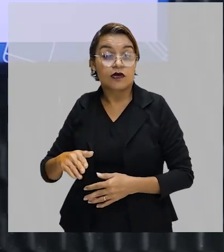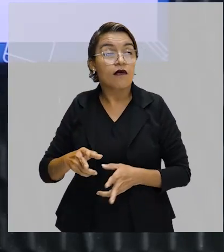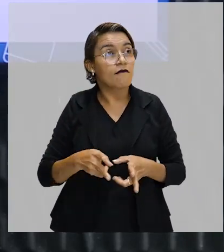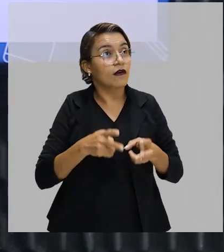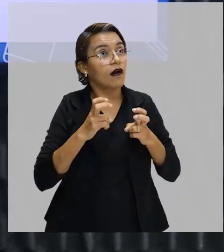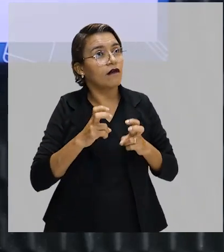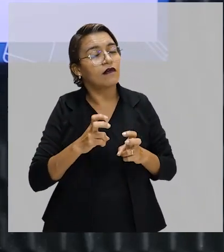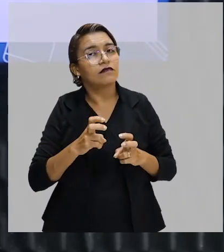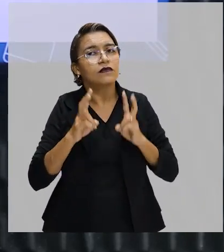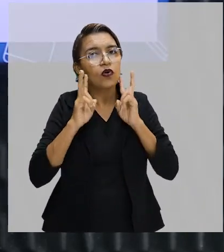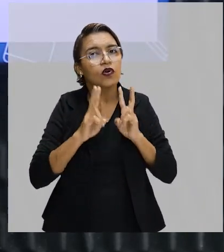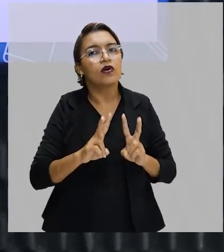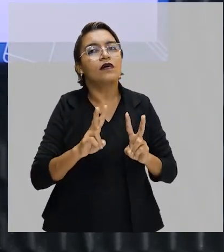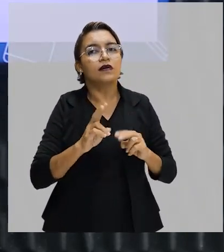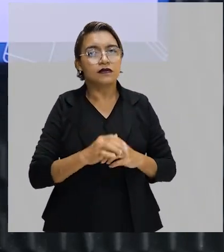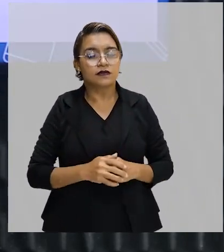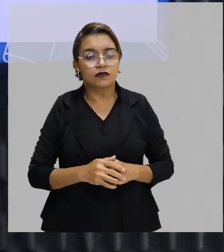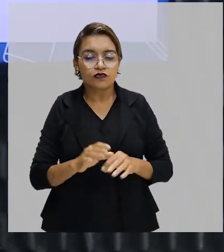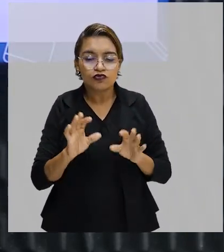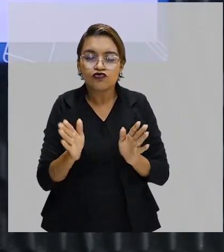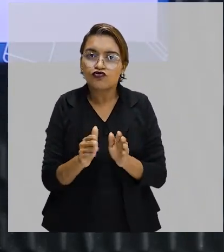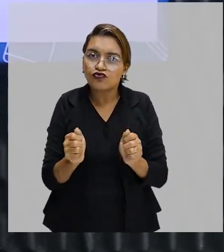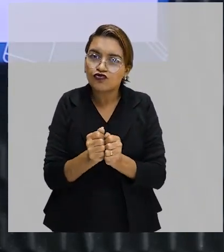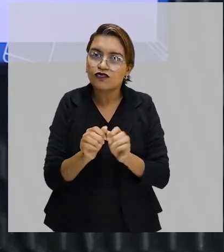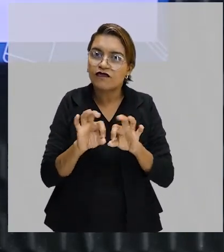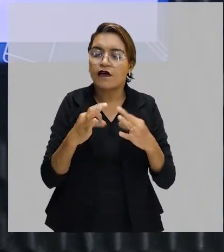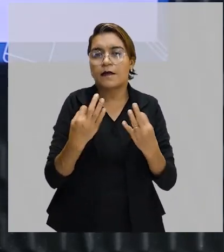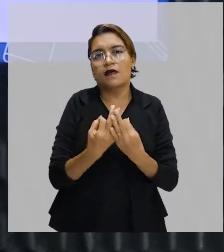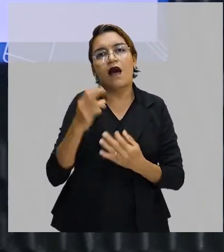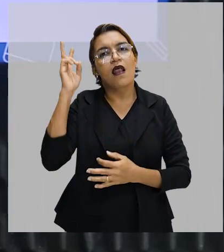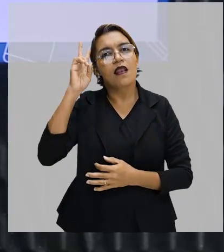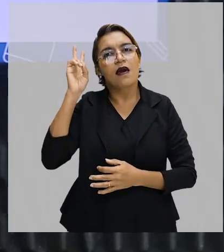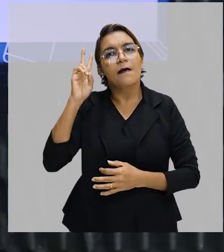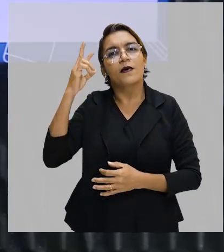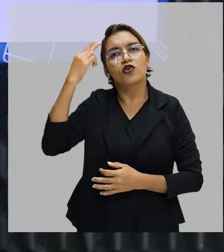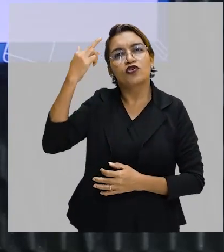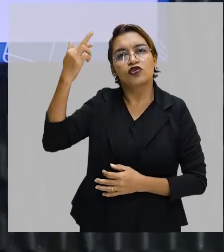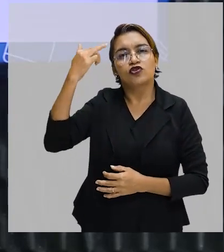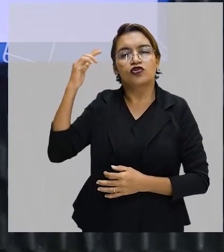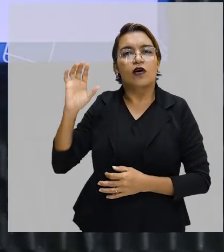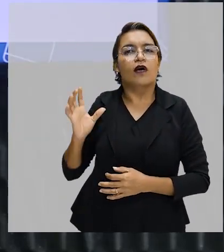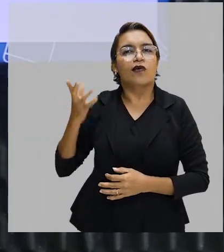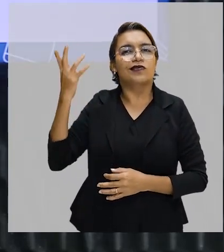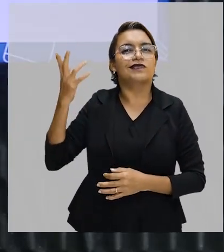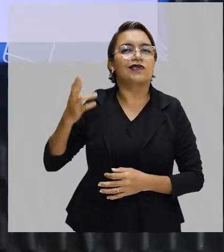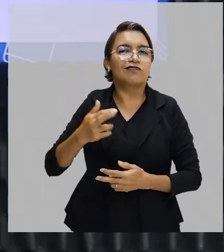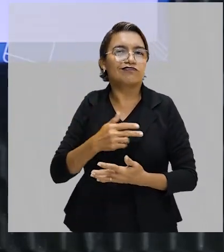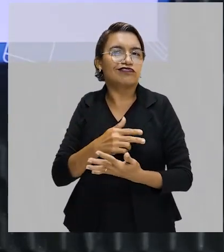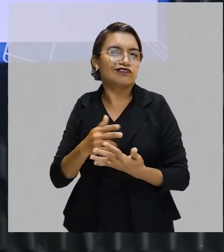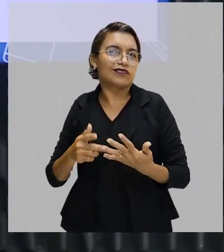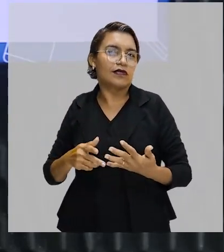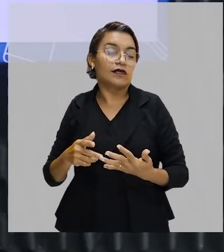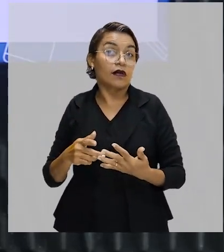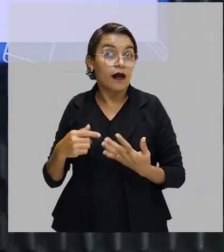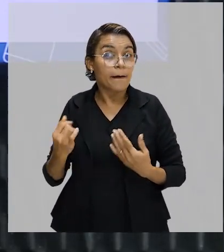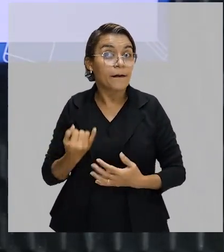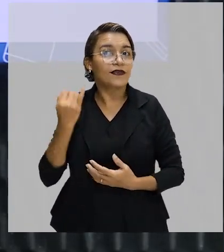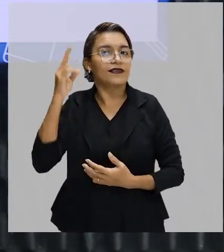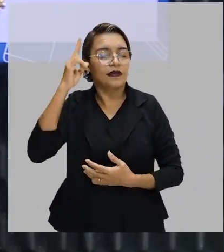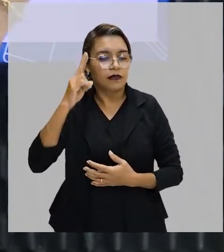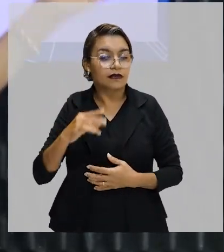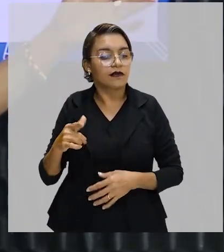histórias a gente às vezes lembra quando a gente tá reunindo família ah Levanta a história tal que aconteceu não sei o quê aí a gente vai lembrar então